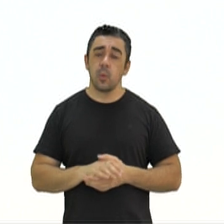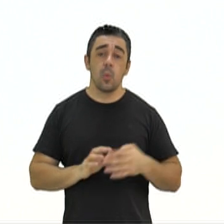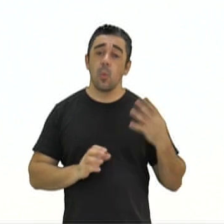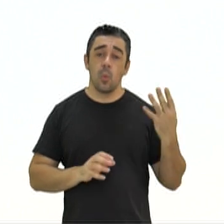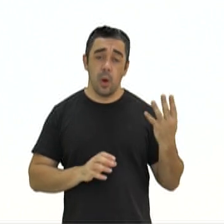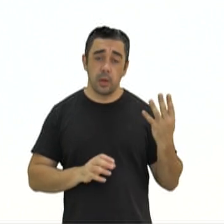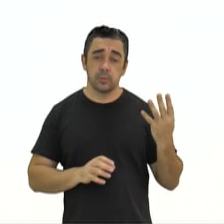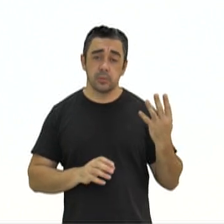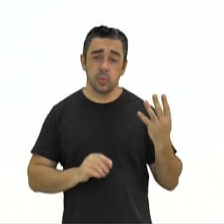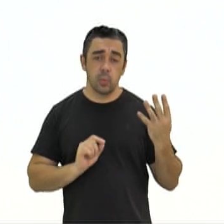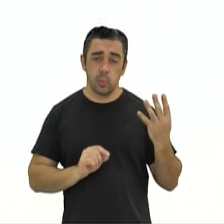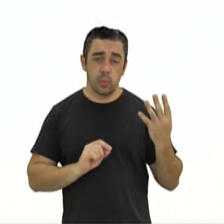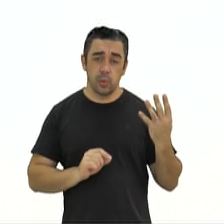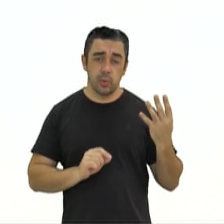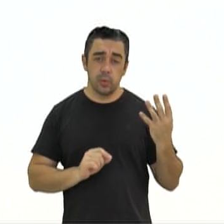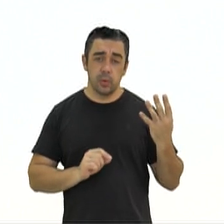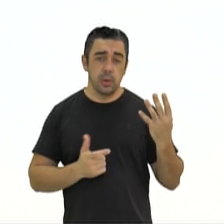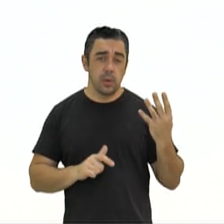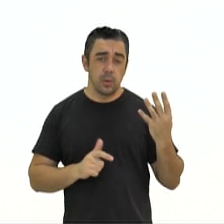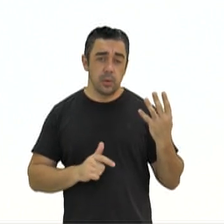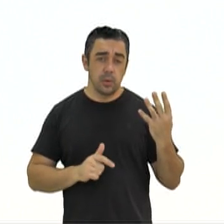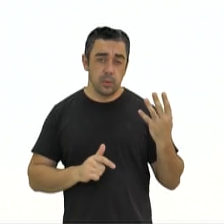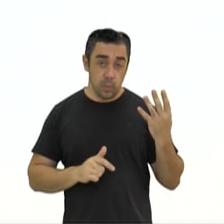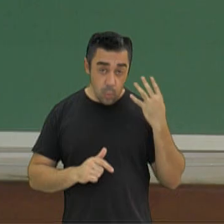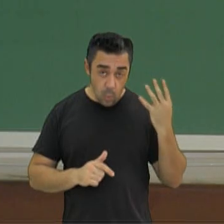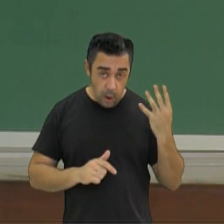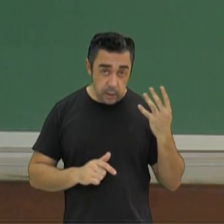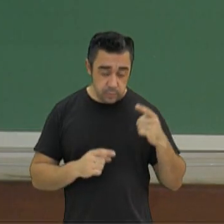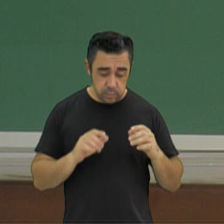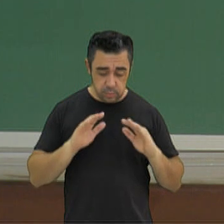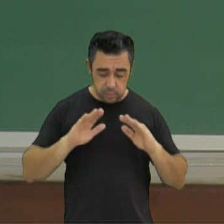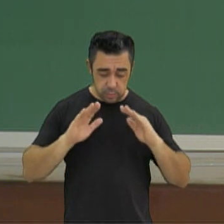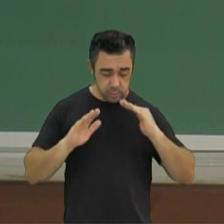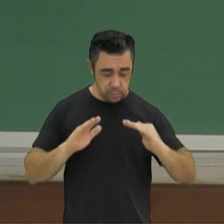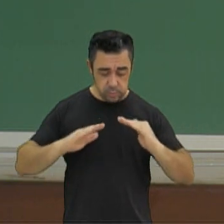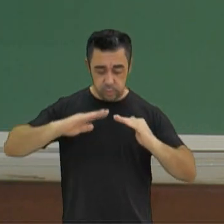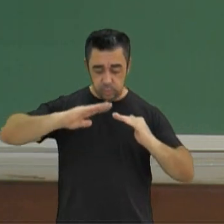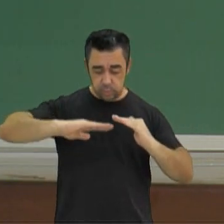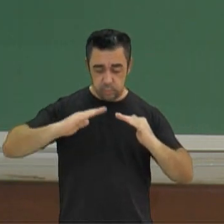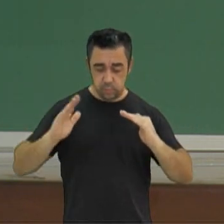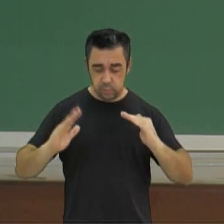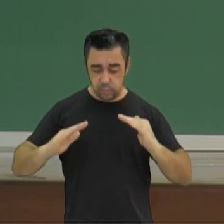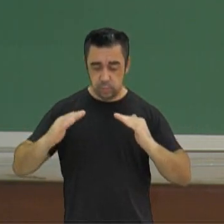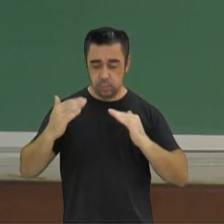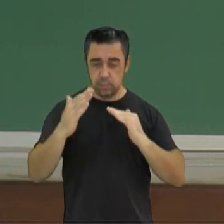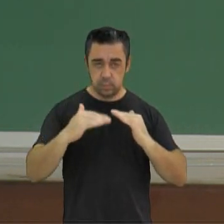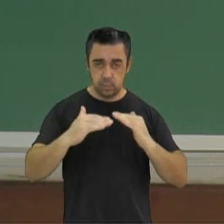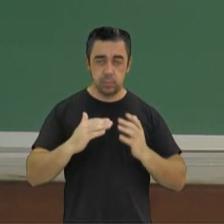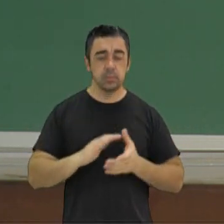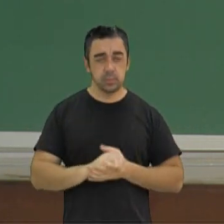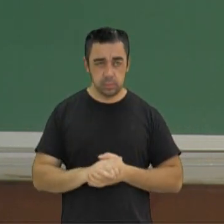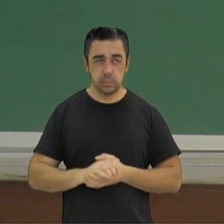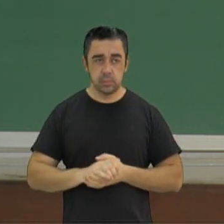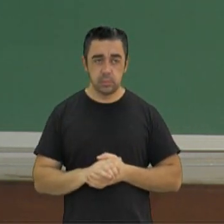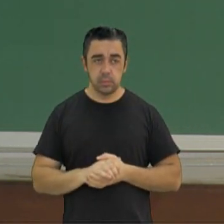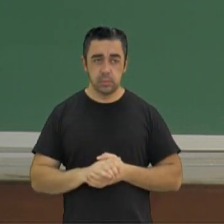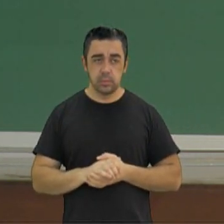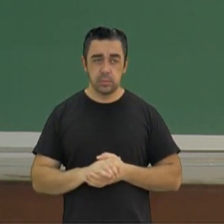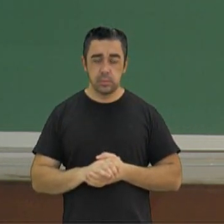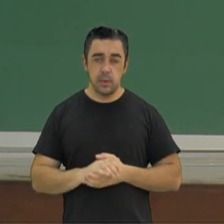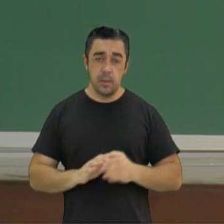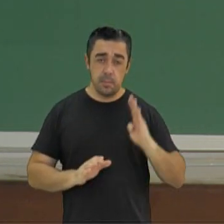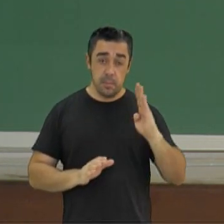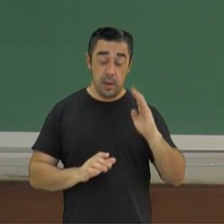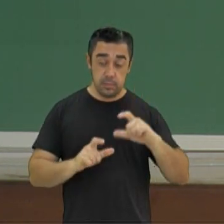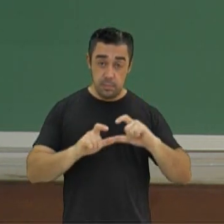gente? De onde sai esse 4 aqui? Não são 4 vezes? 4 trapézios, base